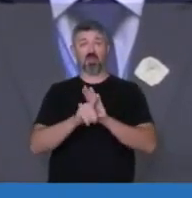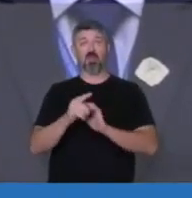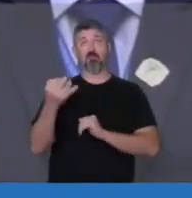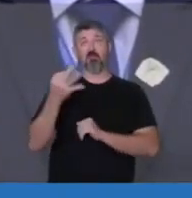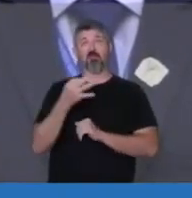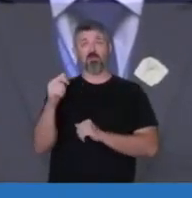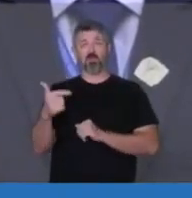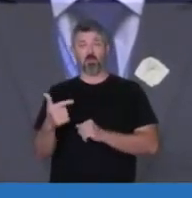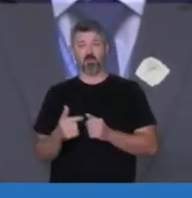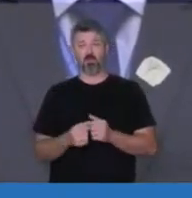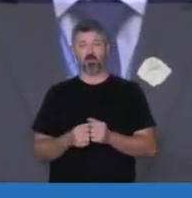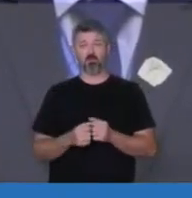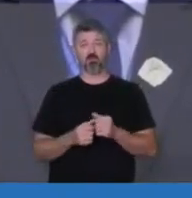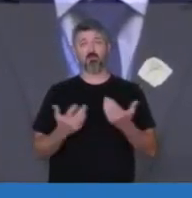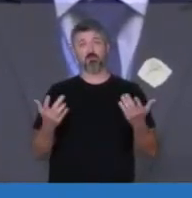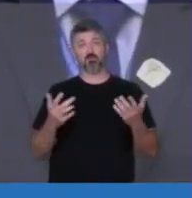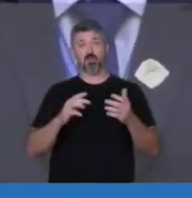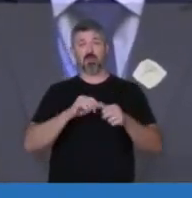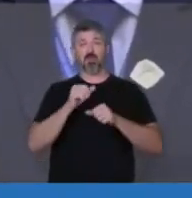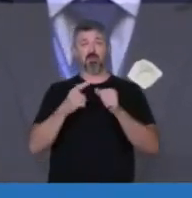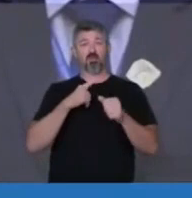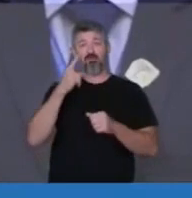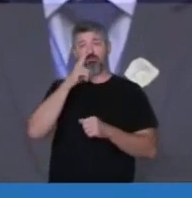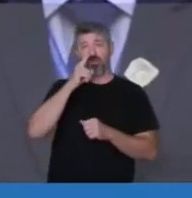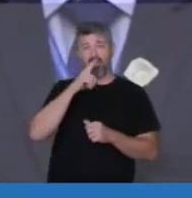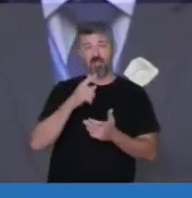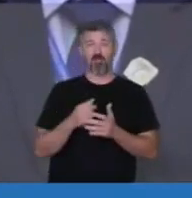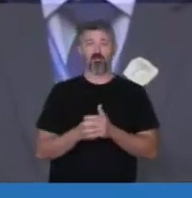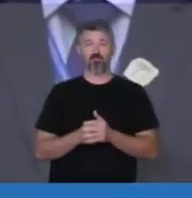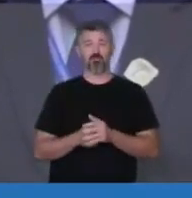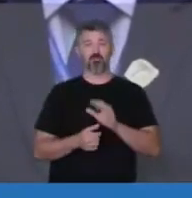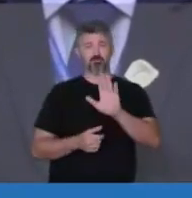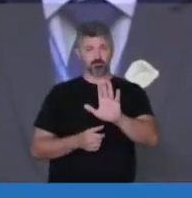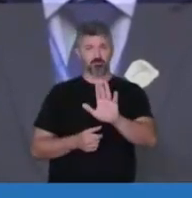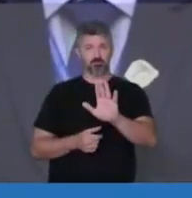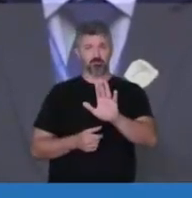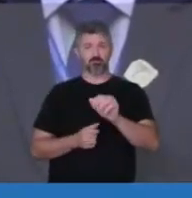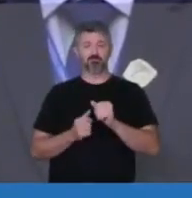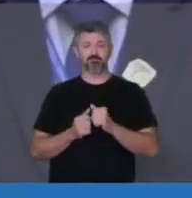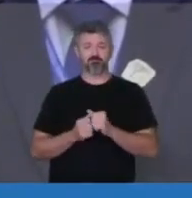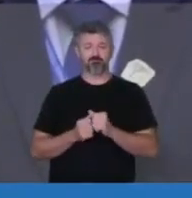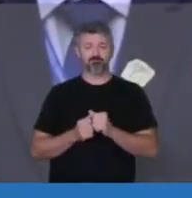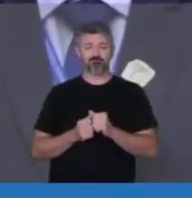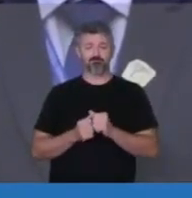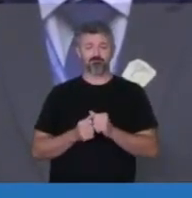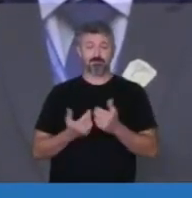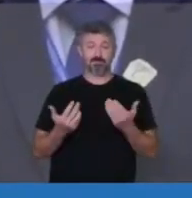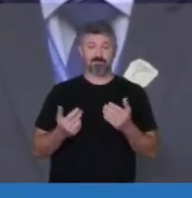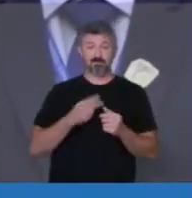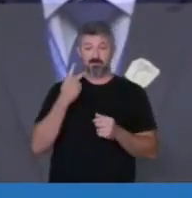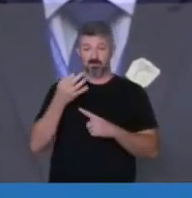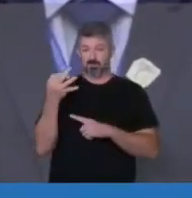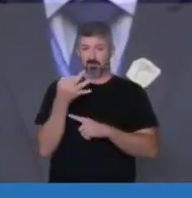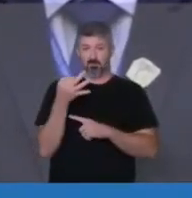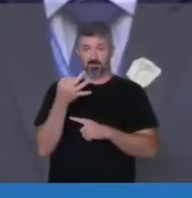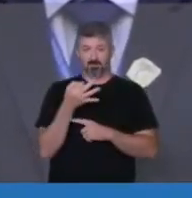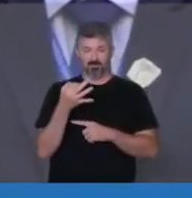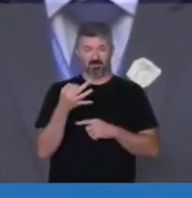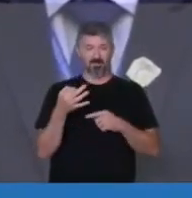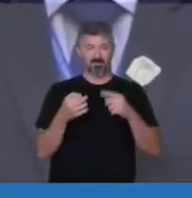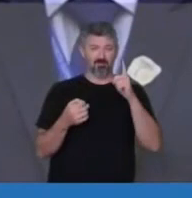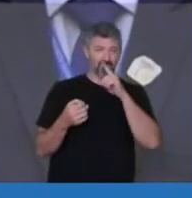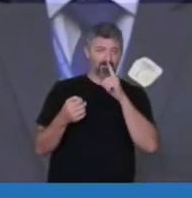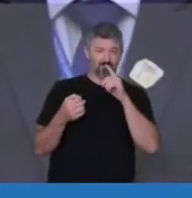cobrada aí a taxa paraa iluminação pública é e o Senado ainda acrescentou a possibilidade de